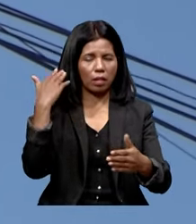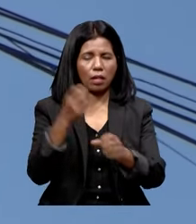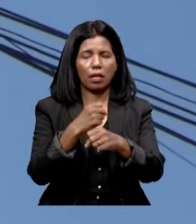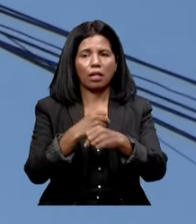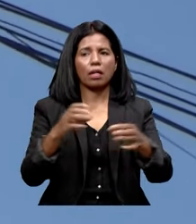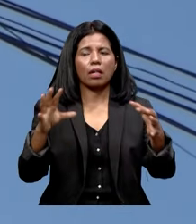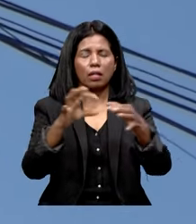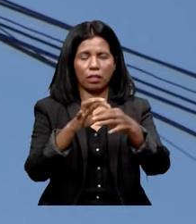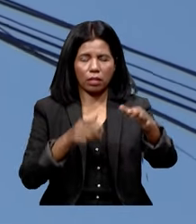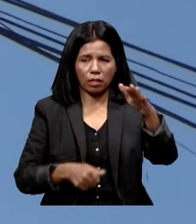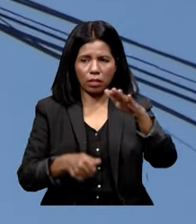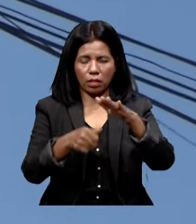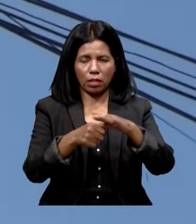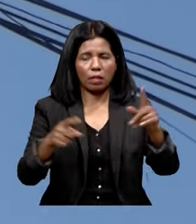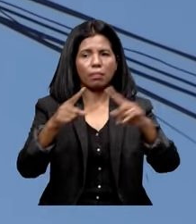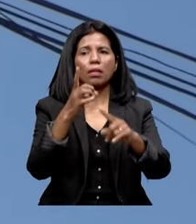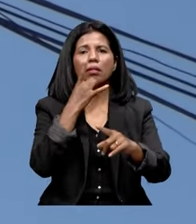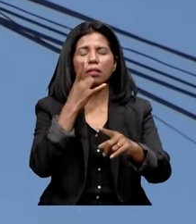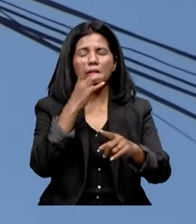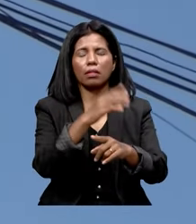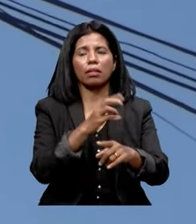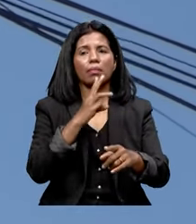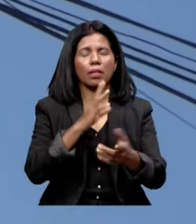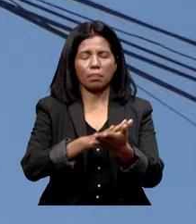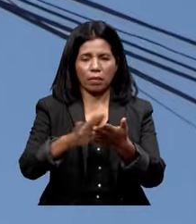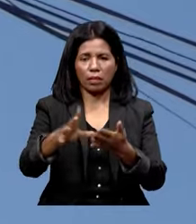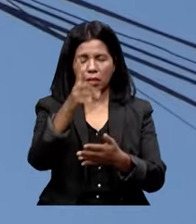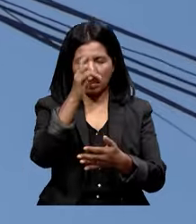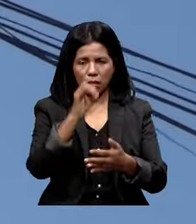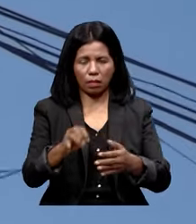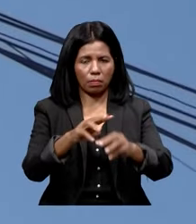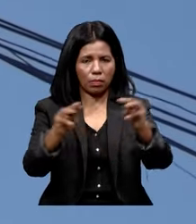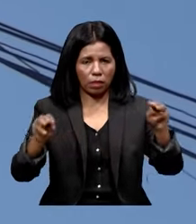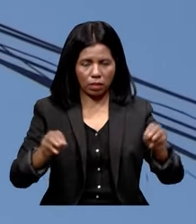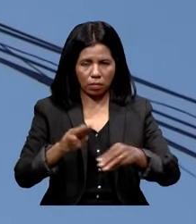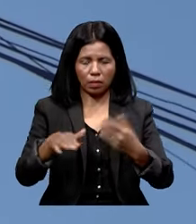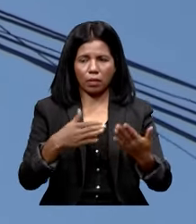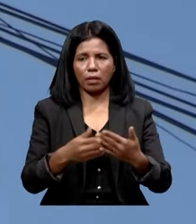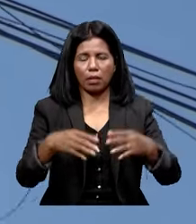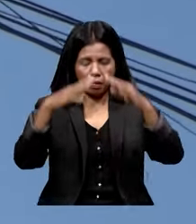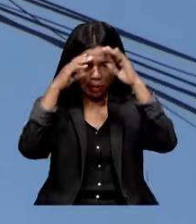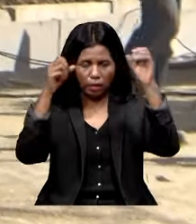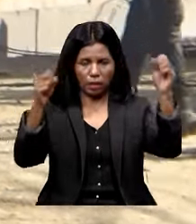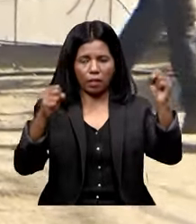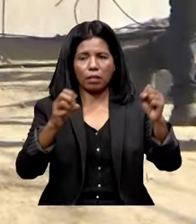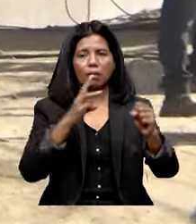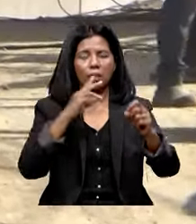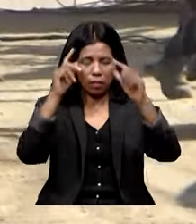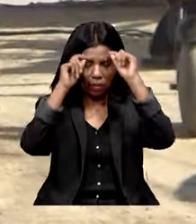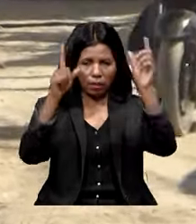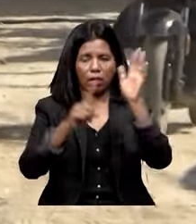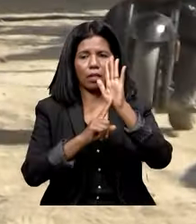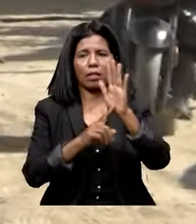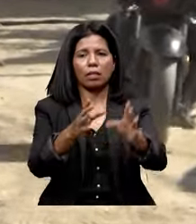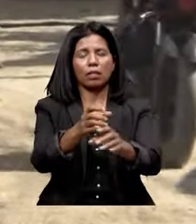ligação ilegalmente, ba eletricidade do Bemons e a capital dele no município Sira. Presidente da empresa B Timor-Leste, Atolia Hiragnea, foi em